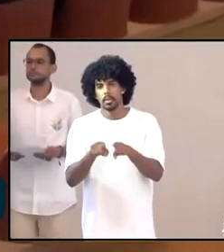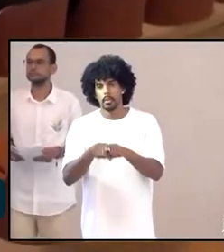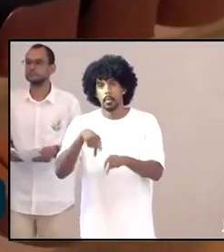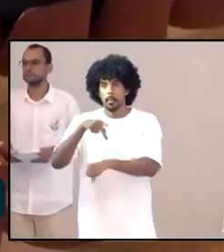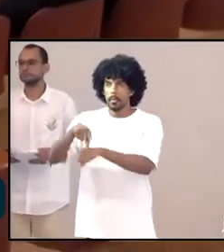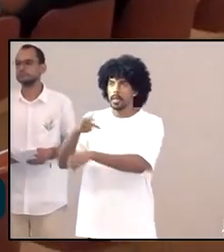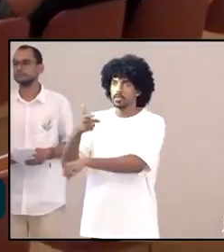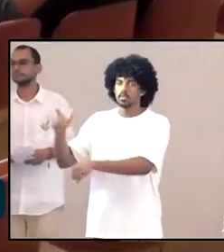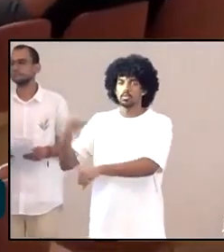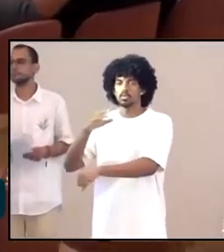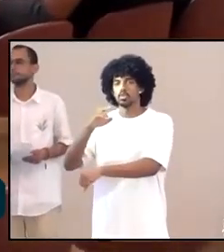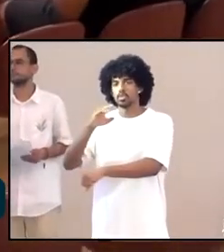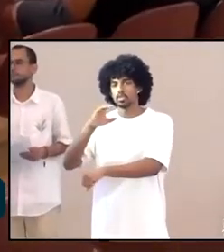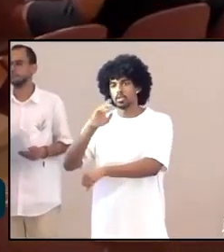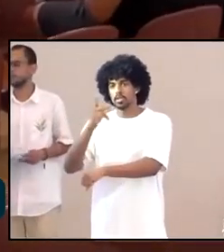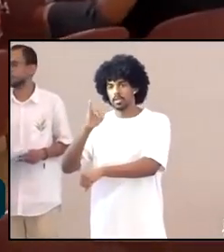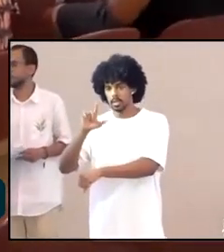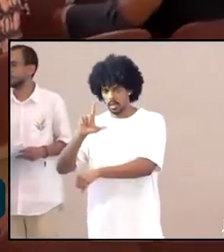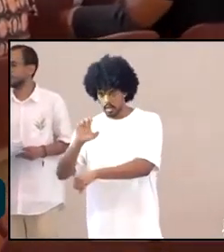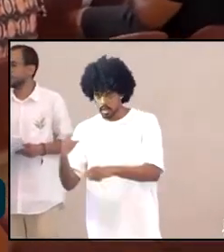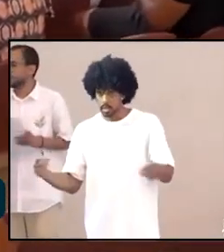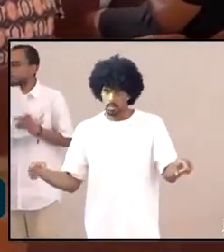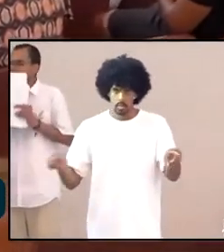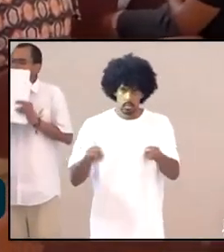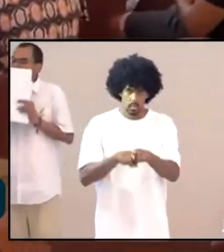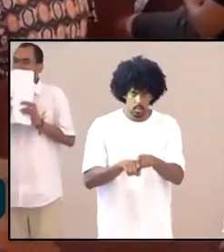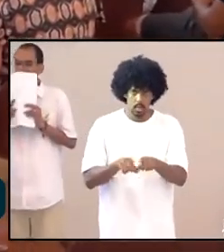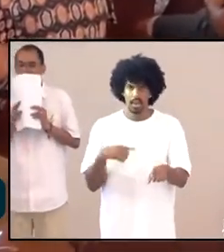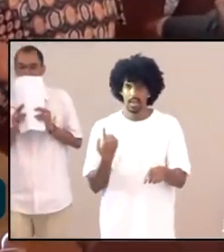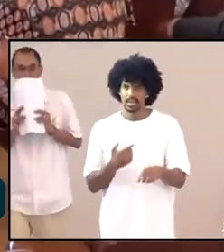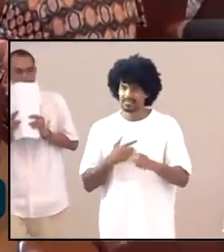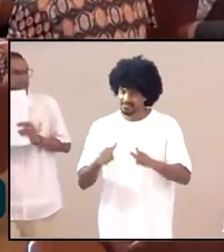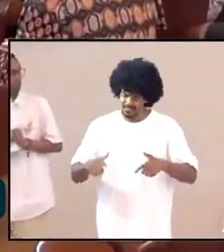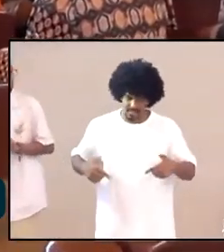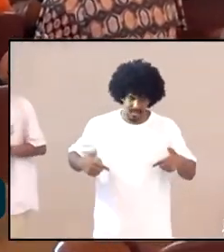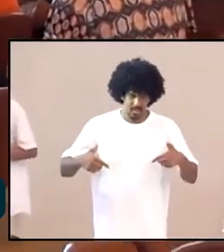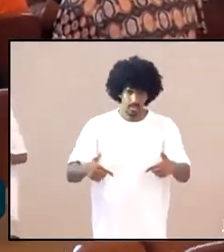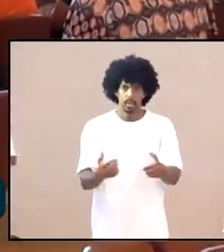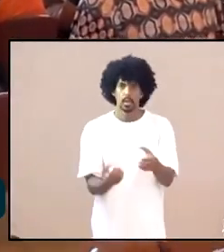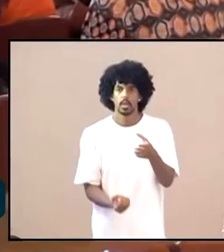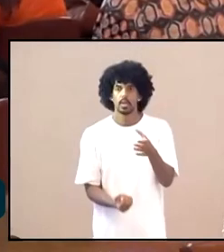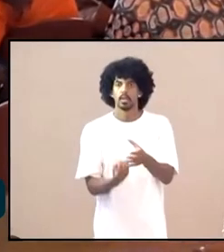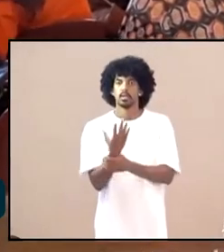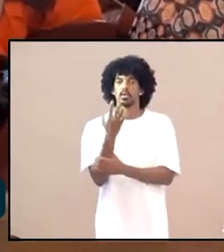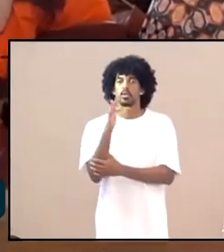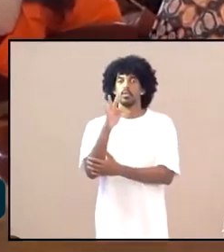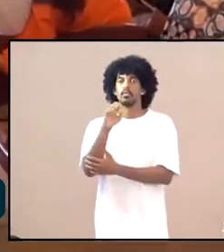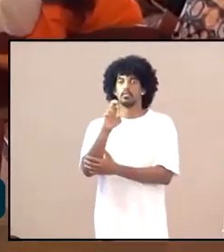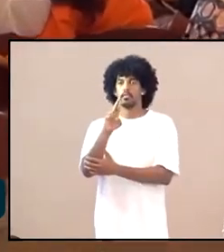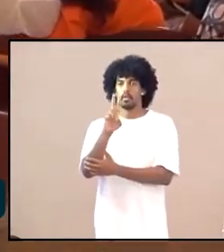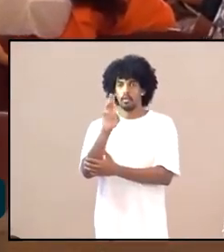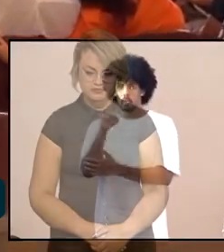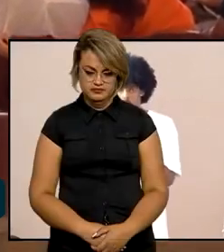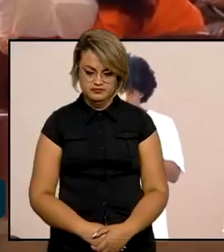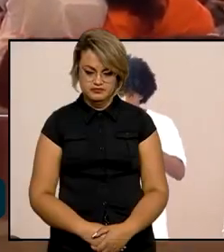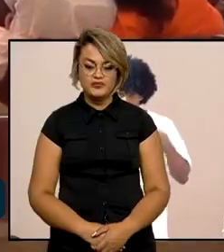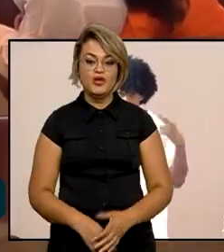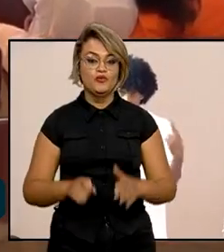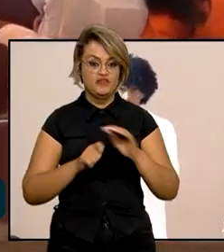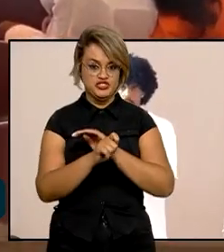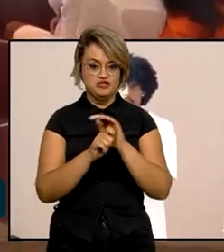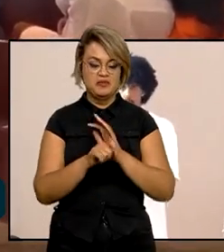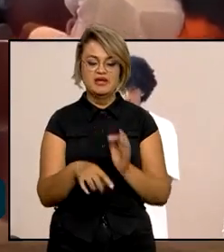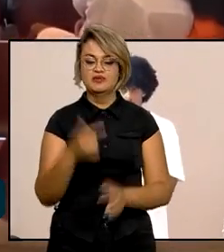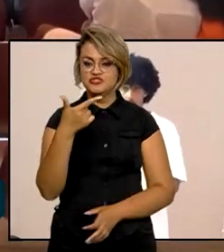de Cultura, vai selecionar 46 projetos de fortalecimento dos pontos de cultura. O investimento é